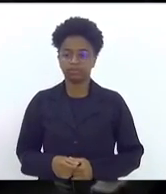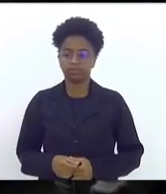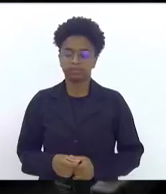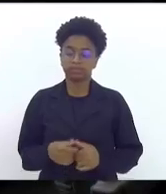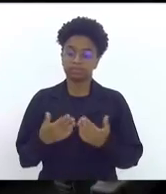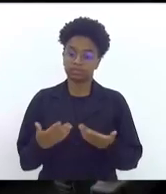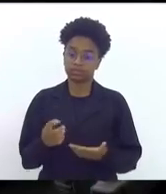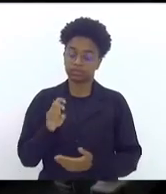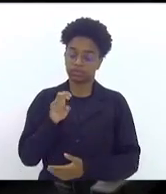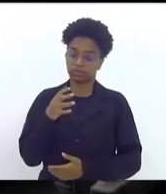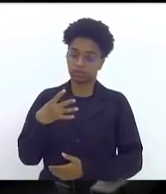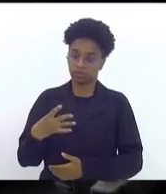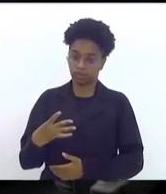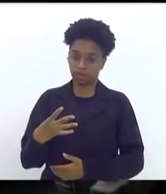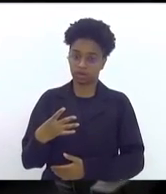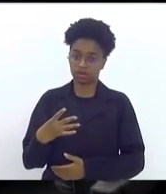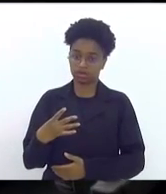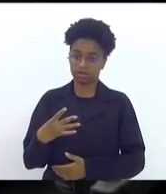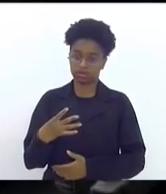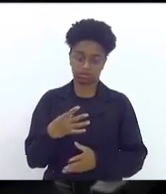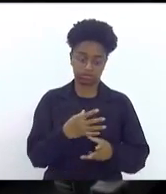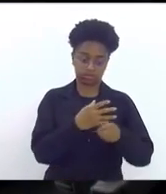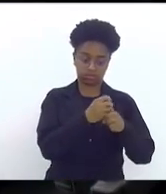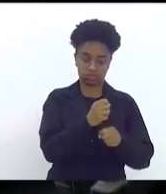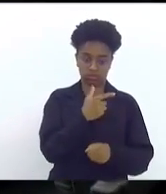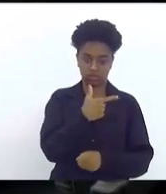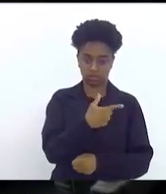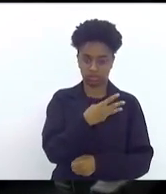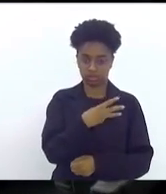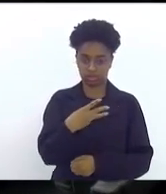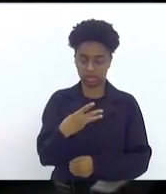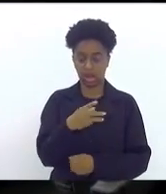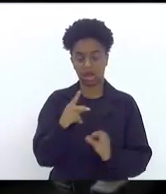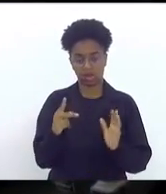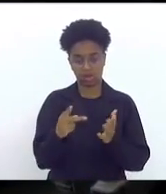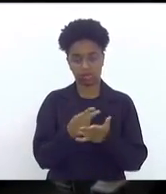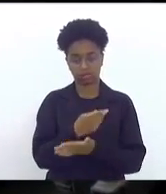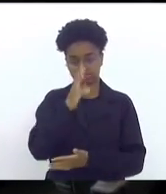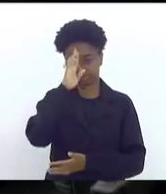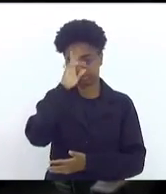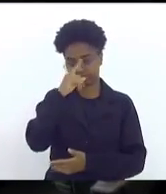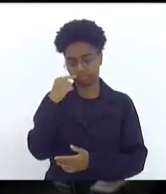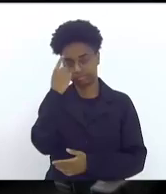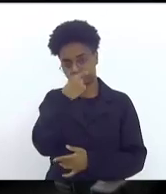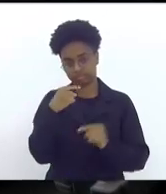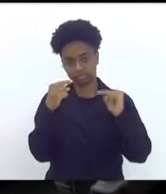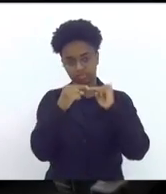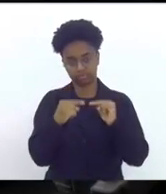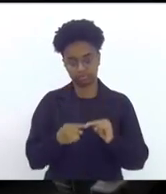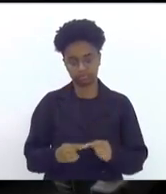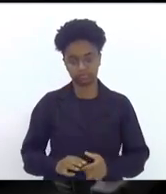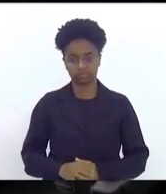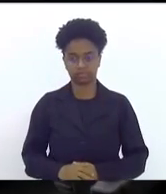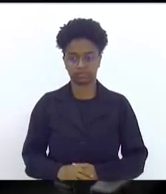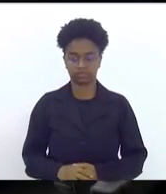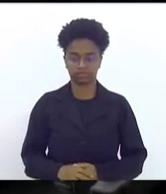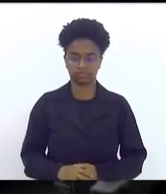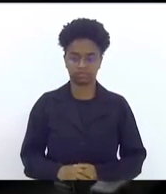Portanto, em 54 dos 233 casos, o erro no reconhecimento contribuiu, pelo menos em parte, para o erro judiciário.